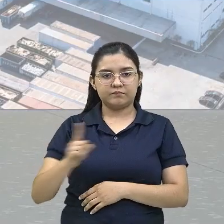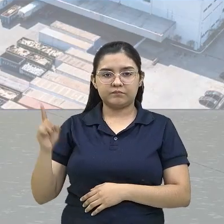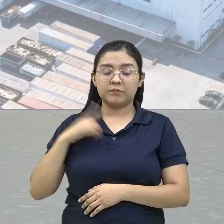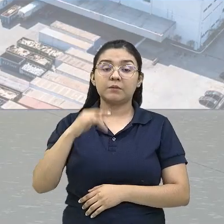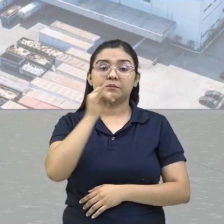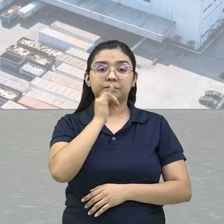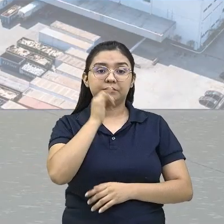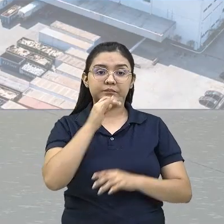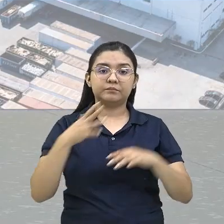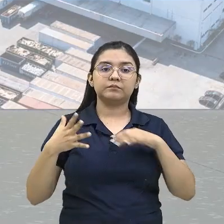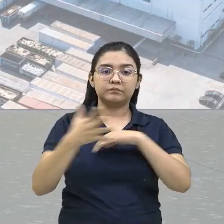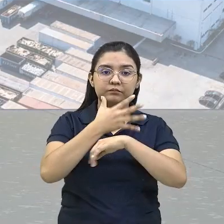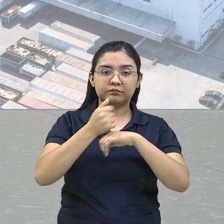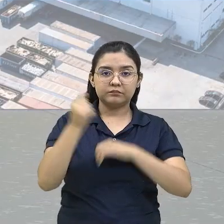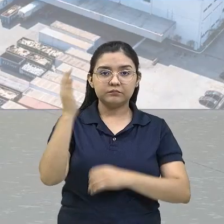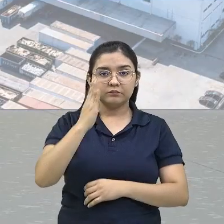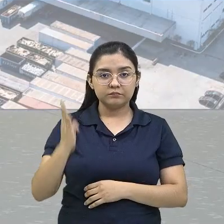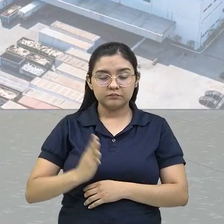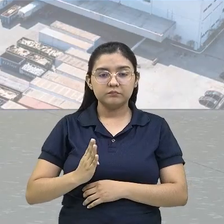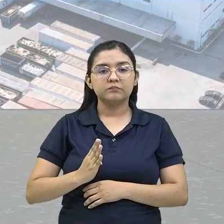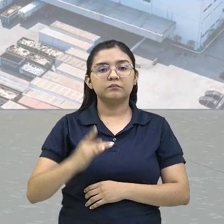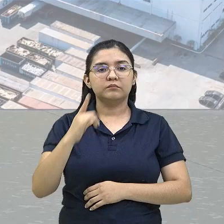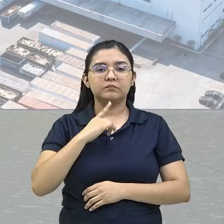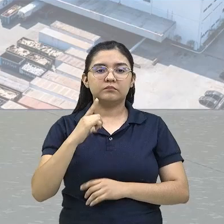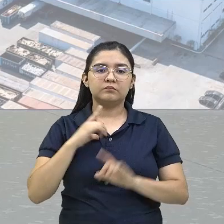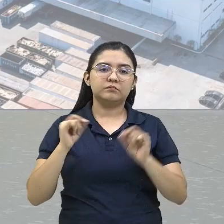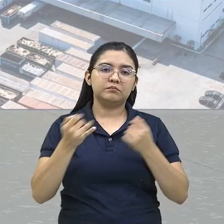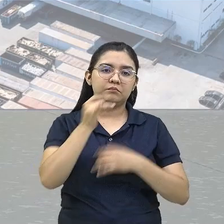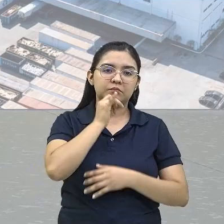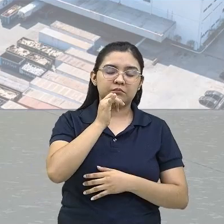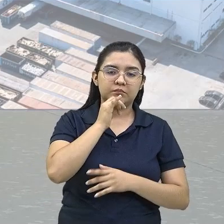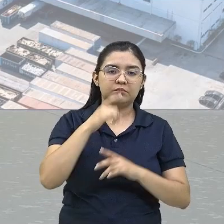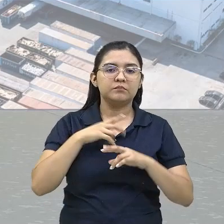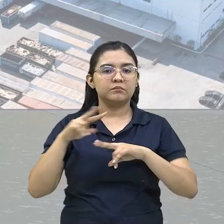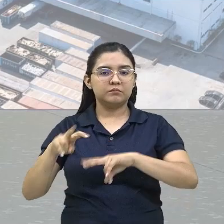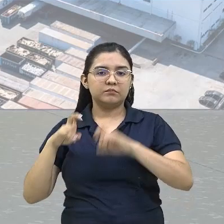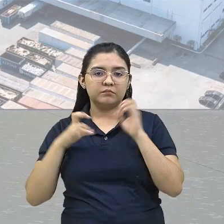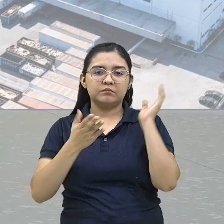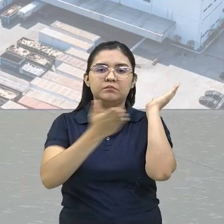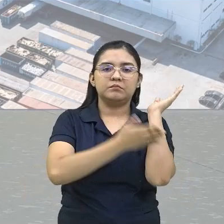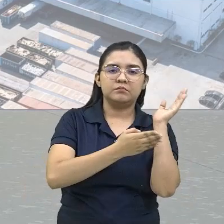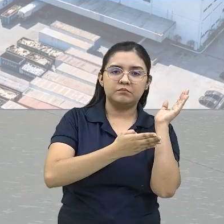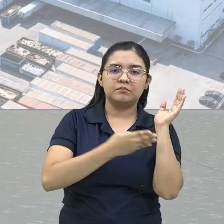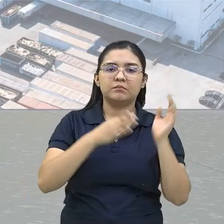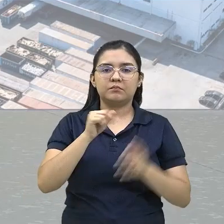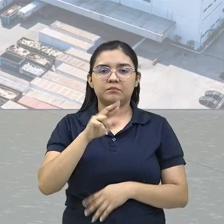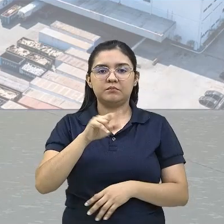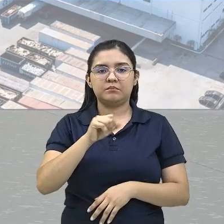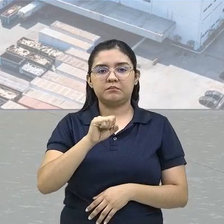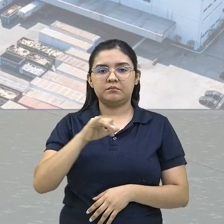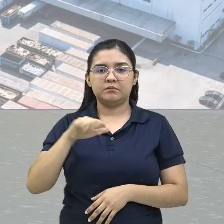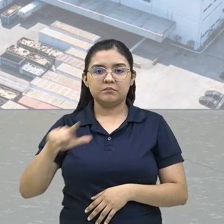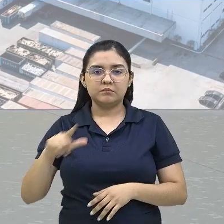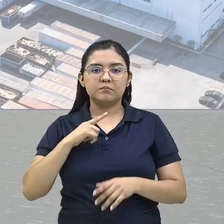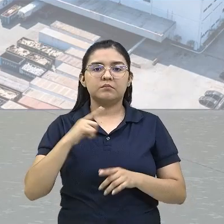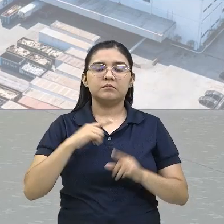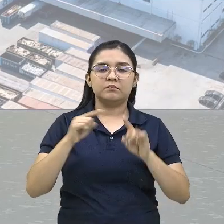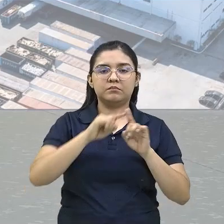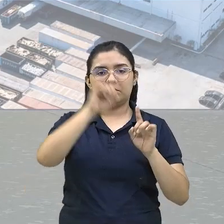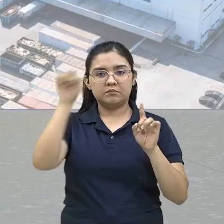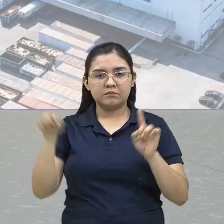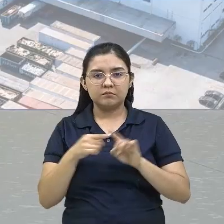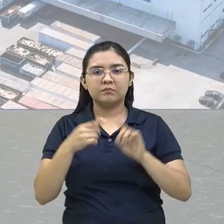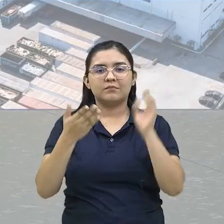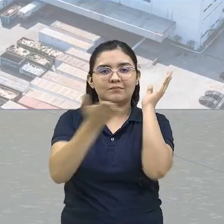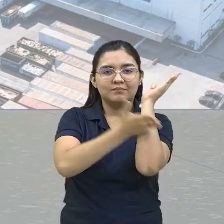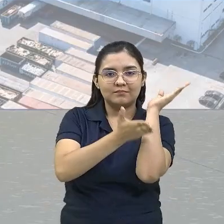exemplo aqui, na colonização do Brasil, onde a gente vai ter, por exemplo, a extração do pau-brasil, nós temos ali o ciclo da borracha um pouco depois,